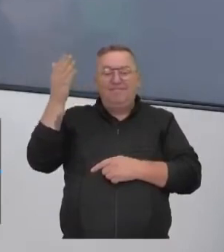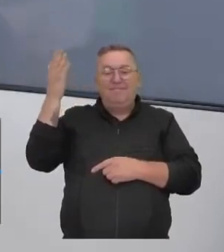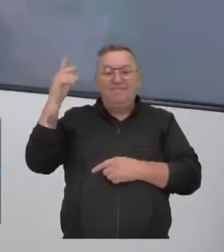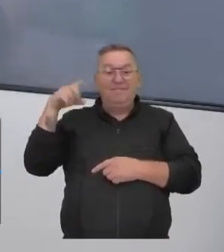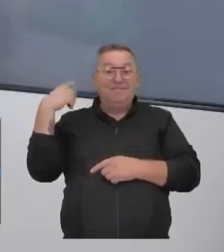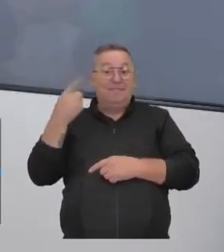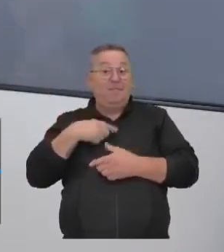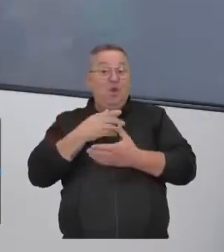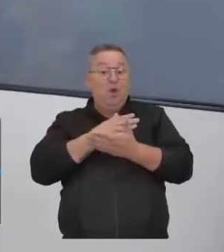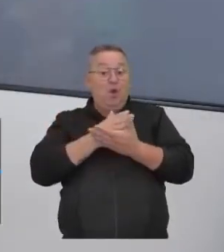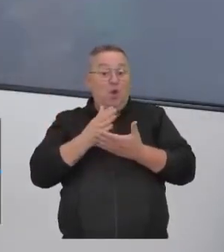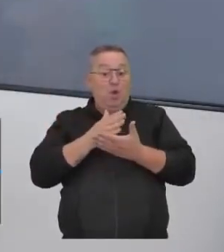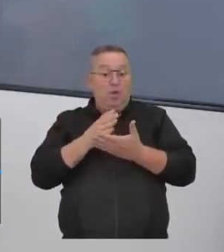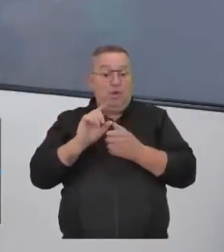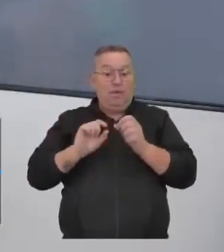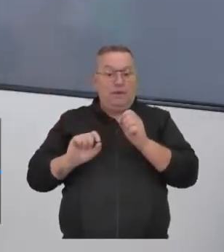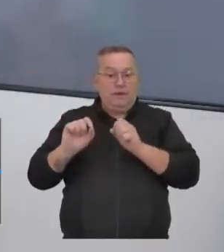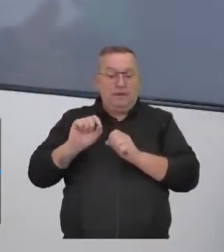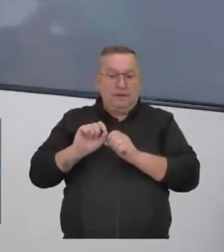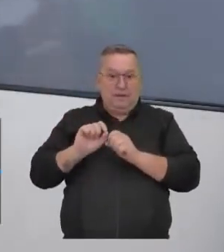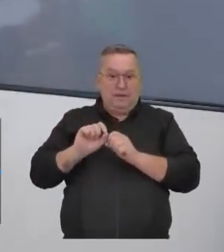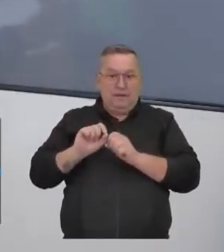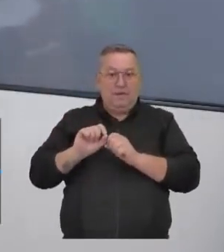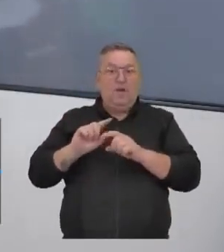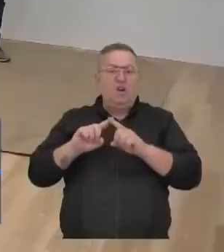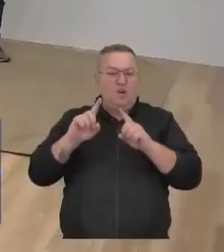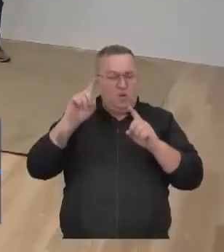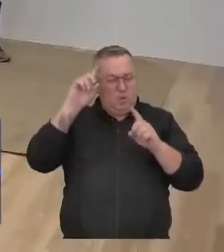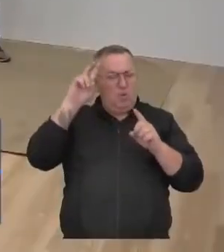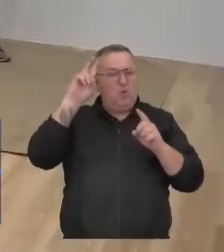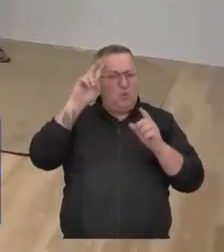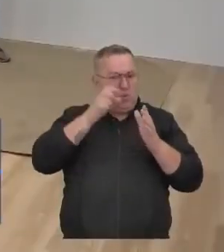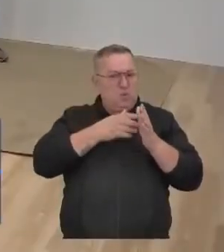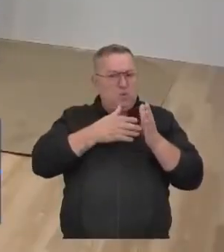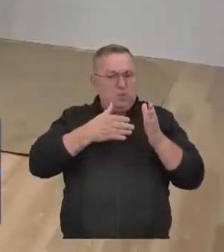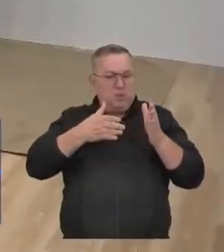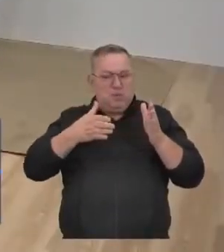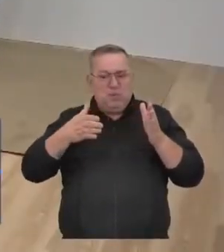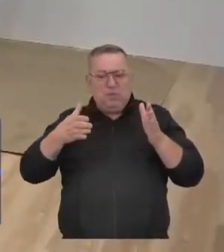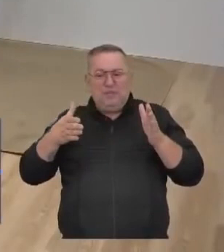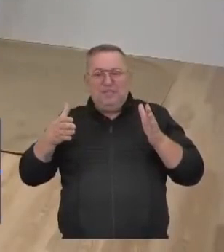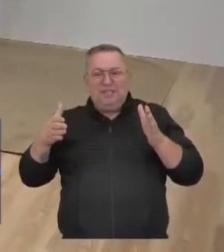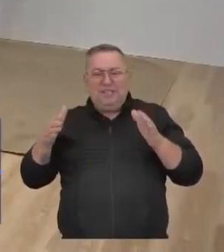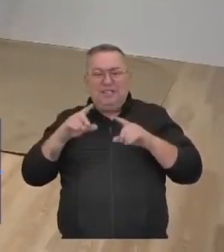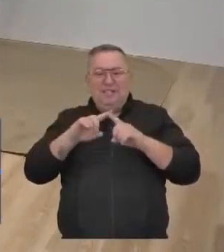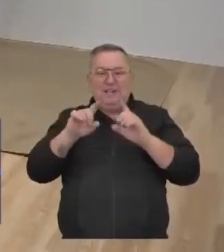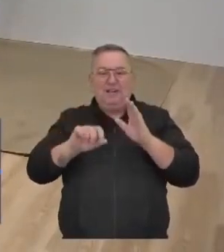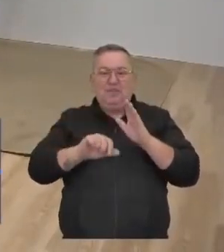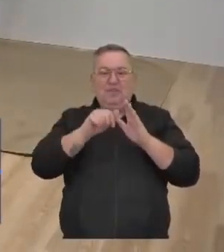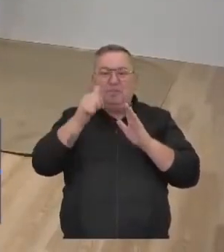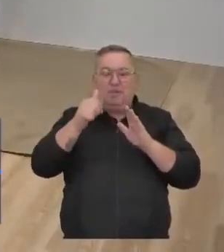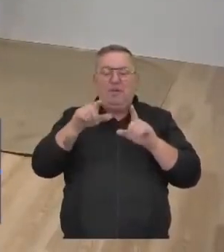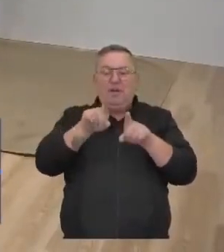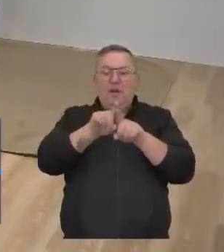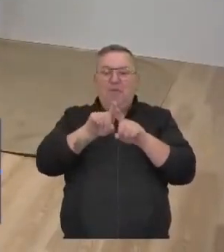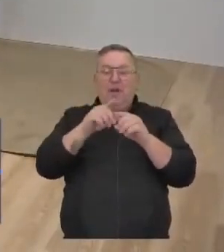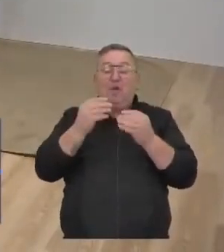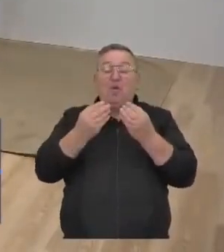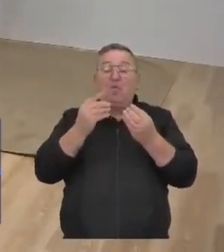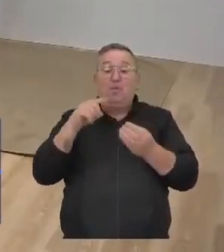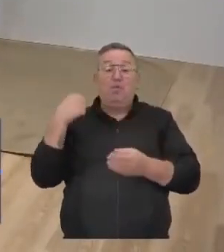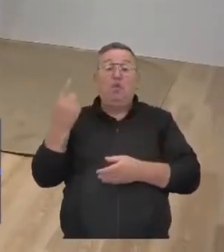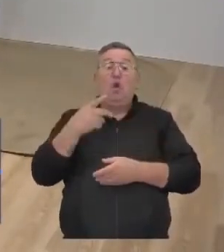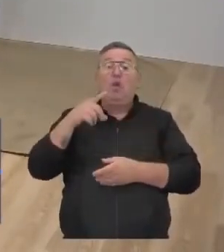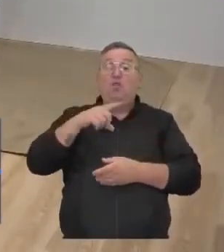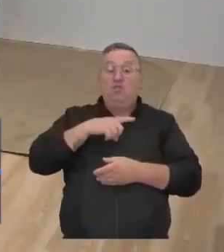nós começamos assim, professor Tony, uma saga, né? Eita. Começamos uma saga desde o primeiro bimestre, onde nós